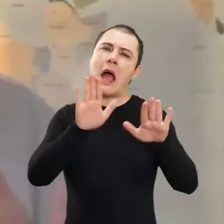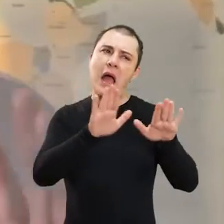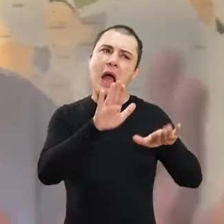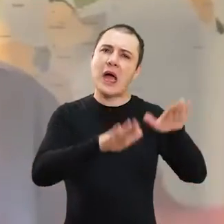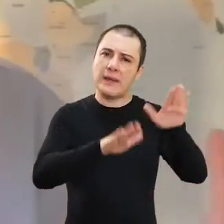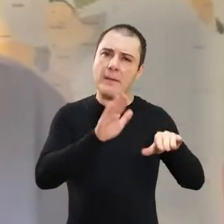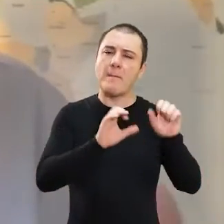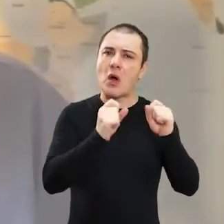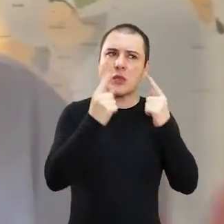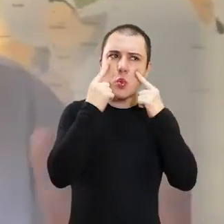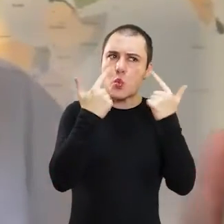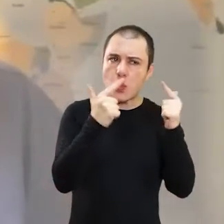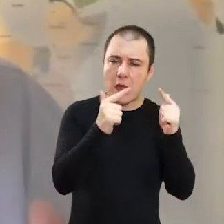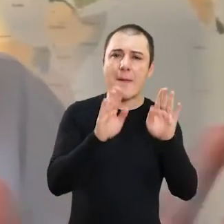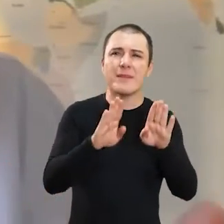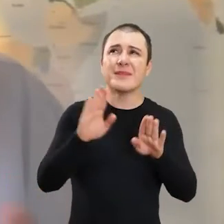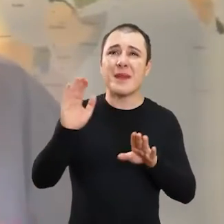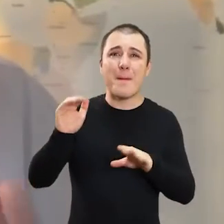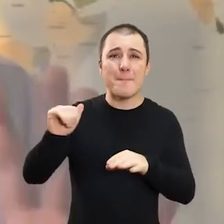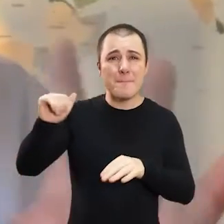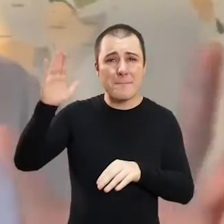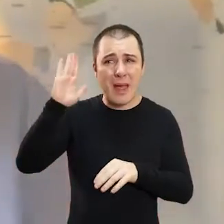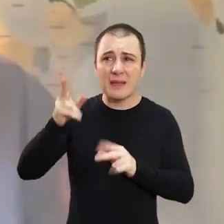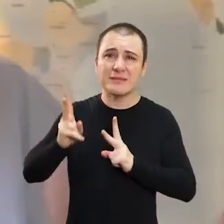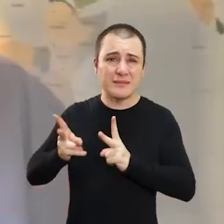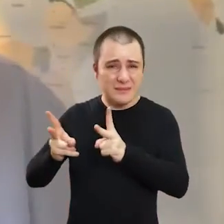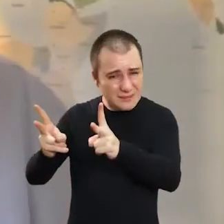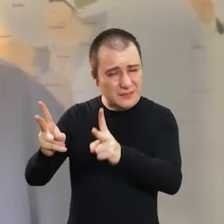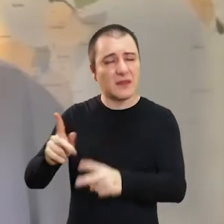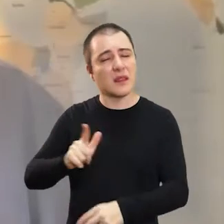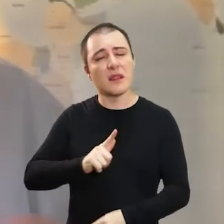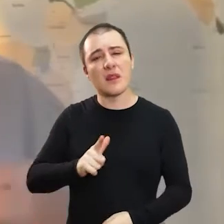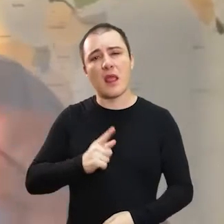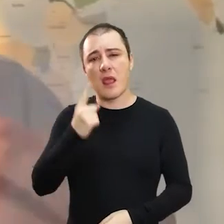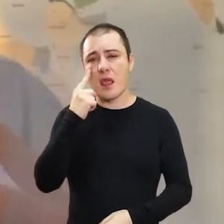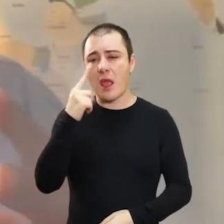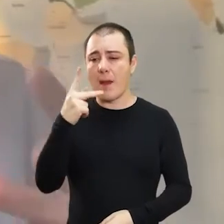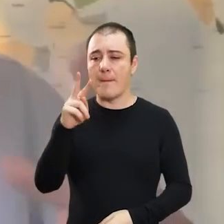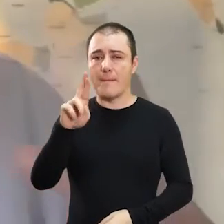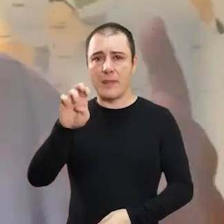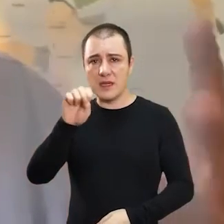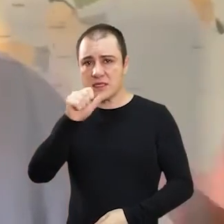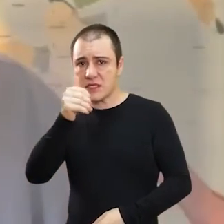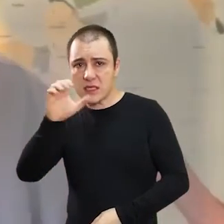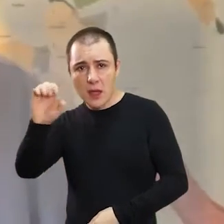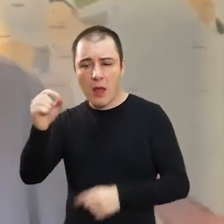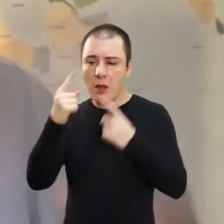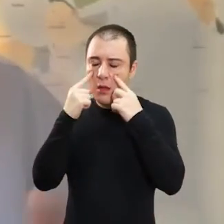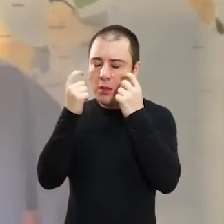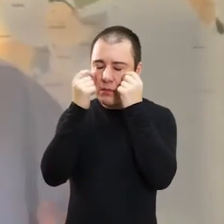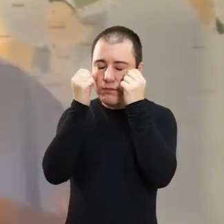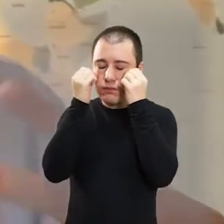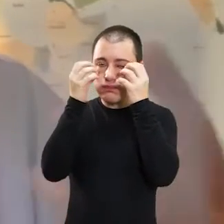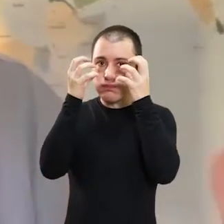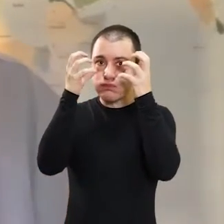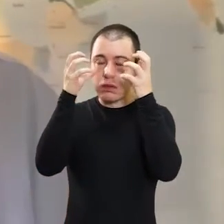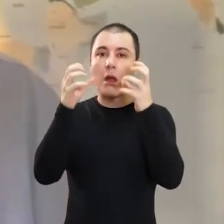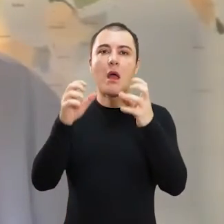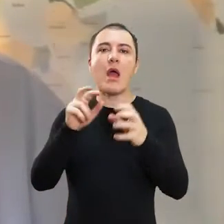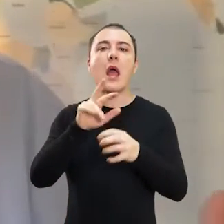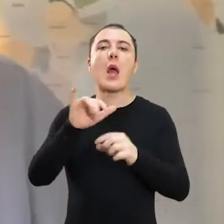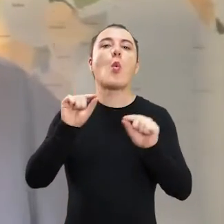e a forma mais comum e conhecida é o aumento da pressão, que vai aumentando dentro do olho. Esse aumento